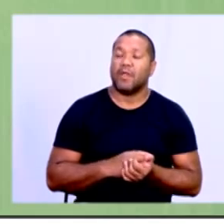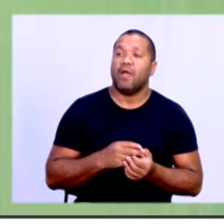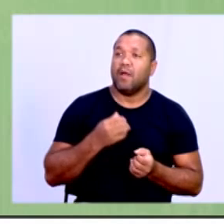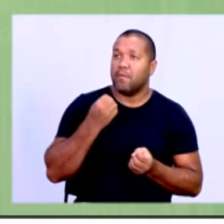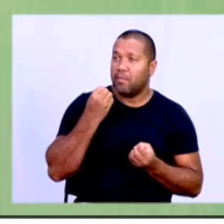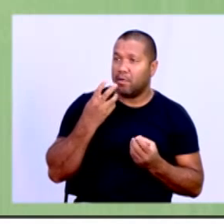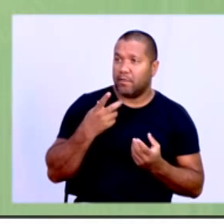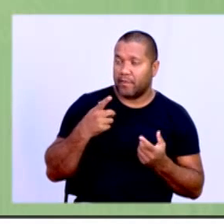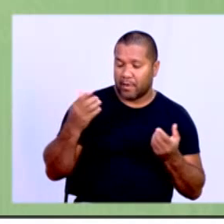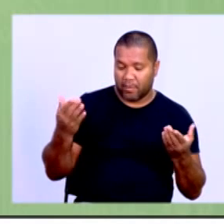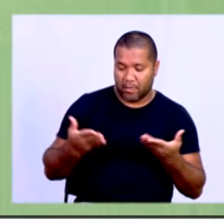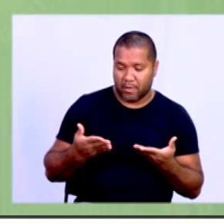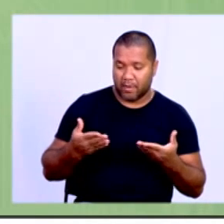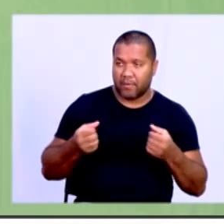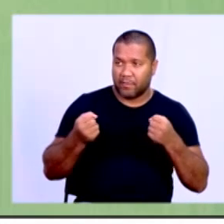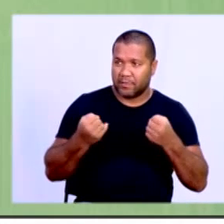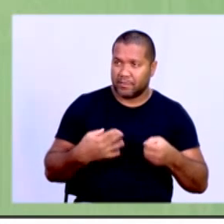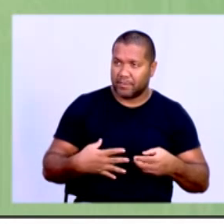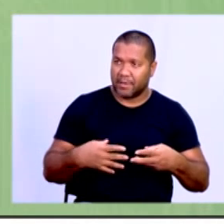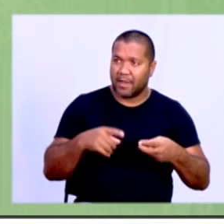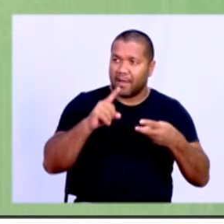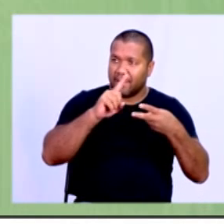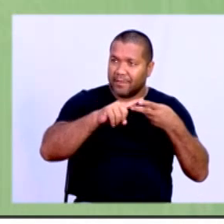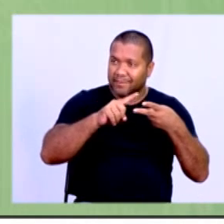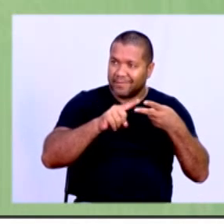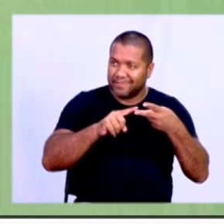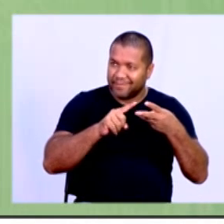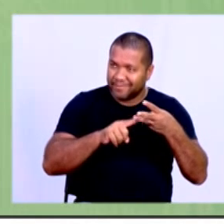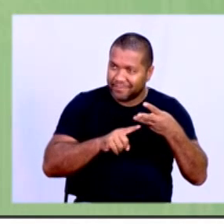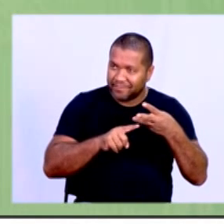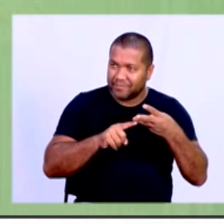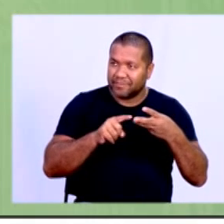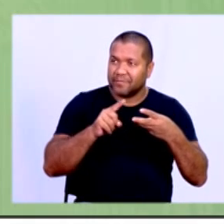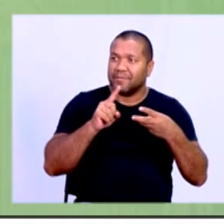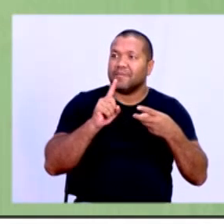Bom, então eu vou falar de cada camada, né?